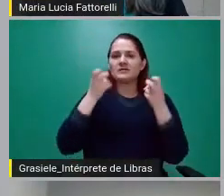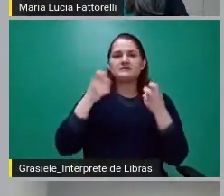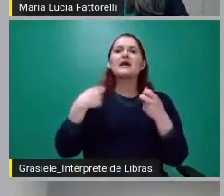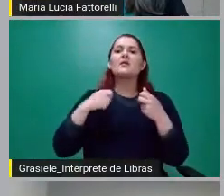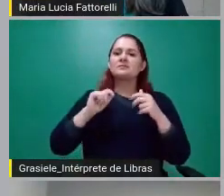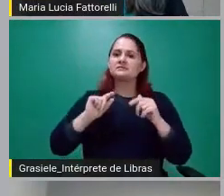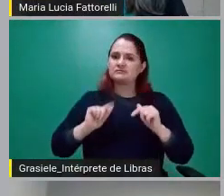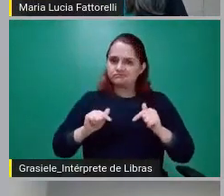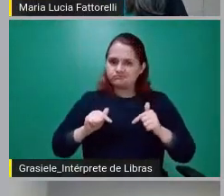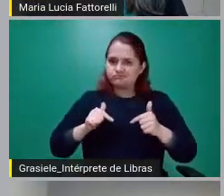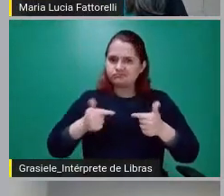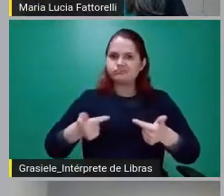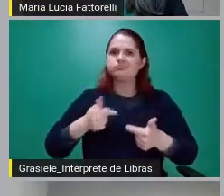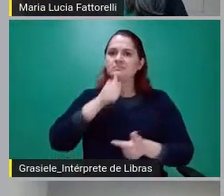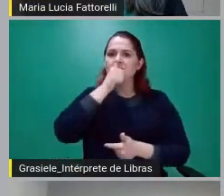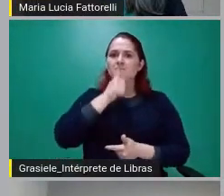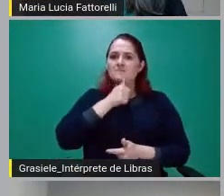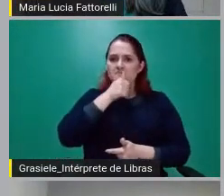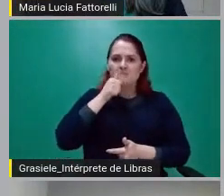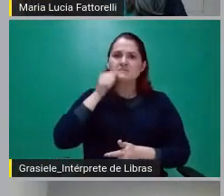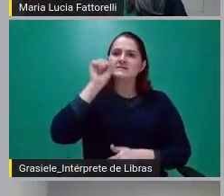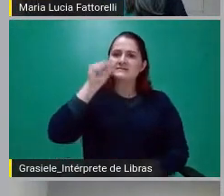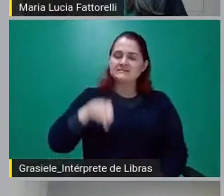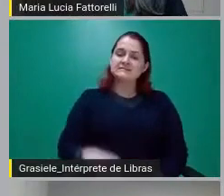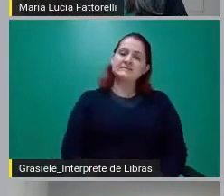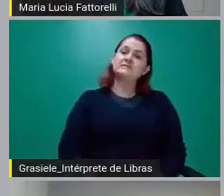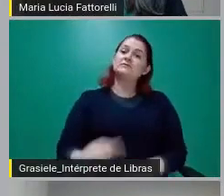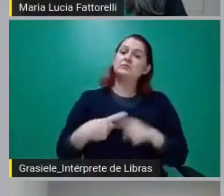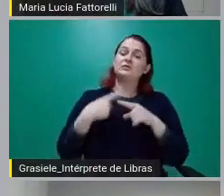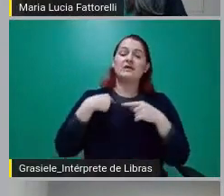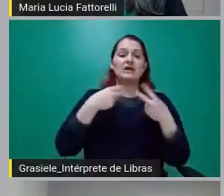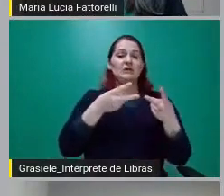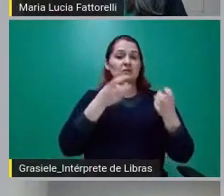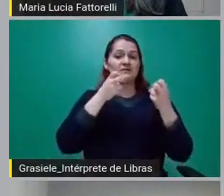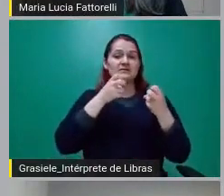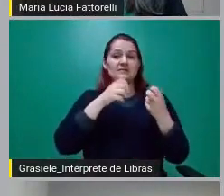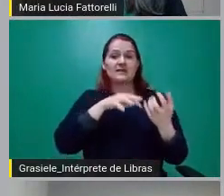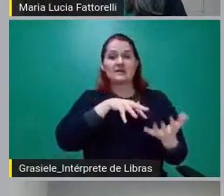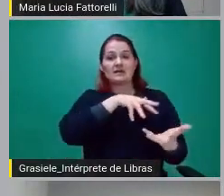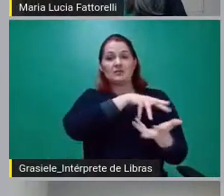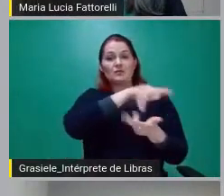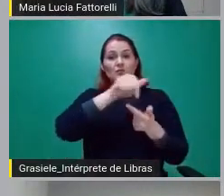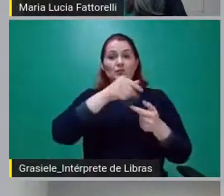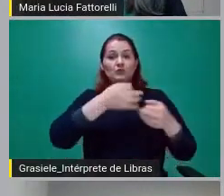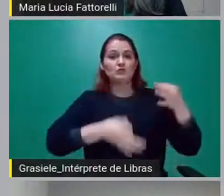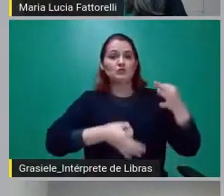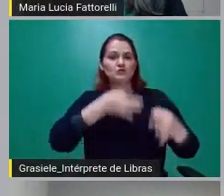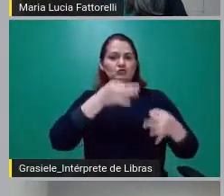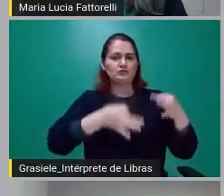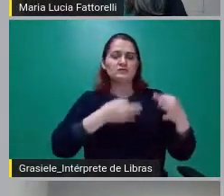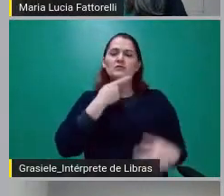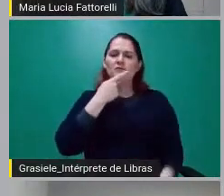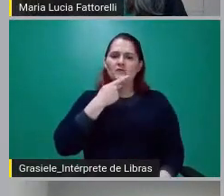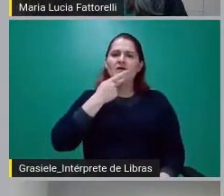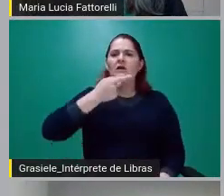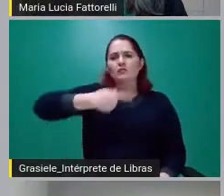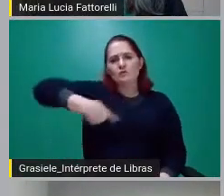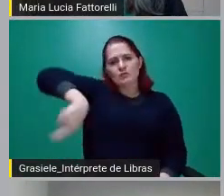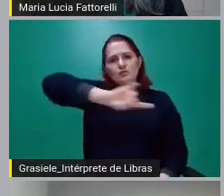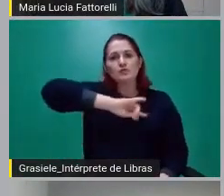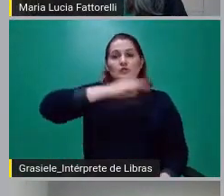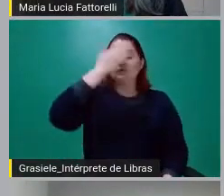o mundo jurídico não pode, eu digo o mundo jurídico, nós que acreditamos